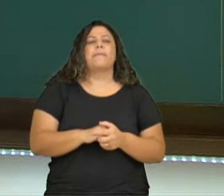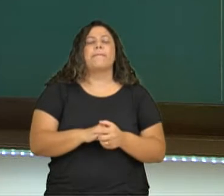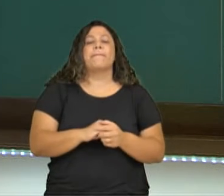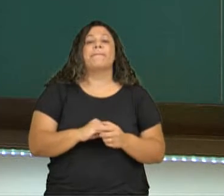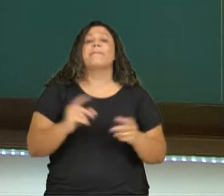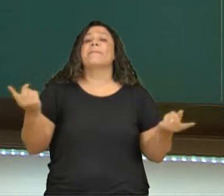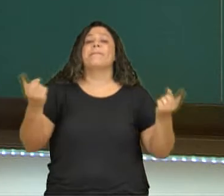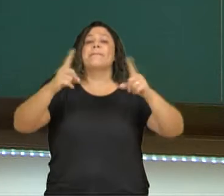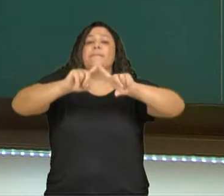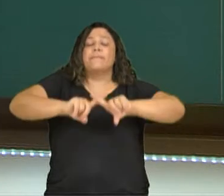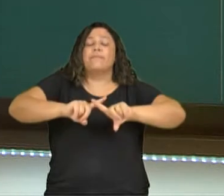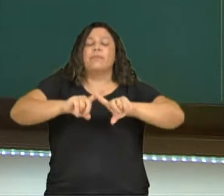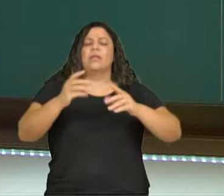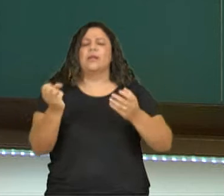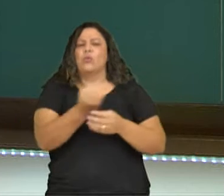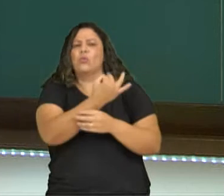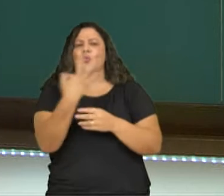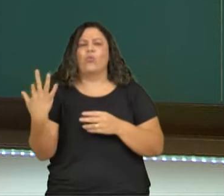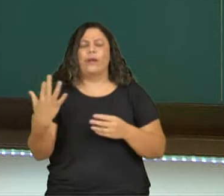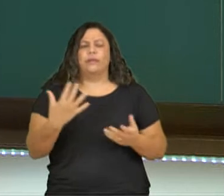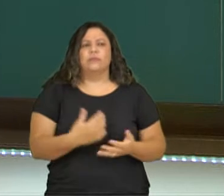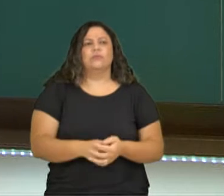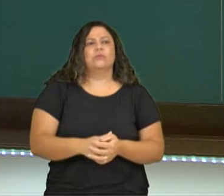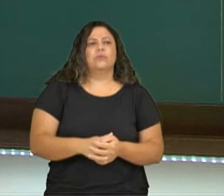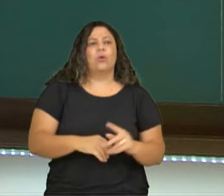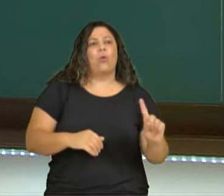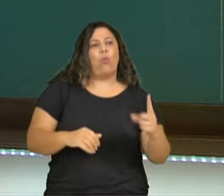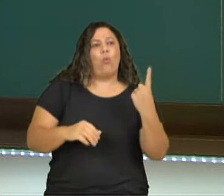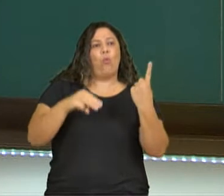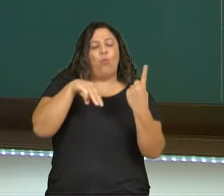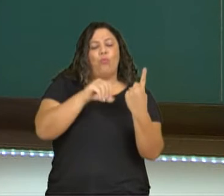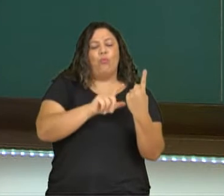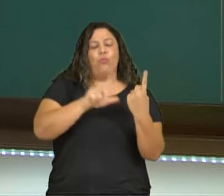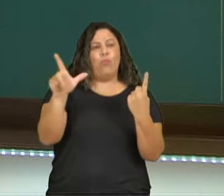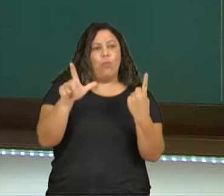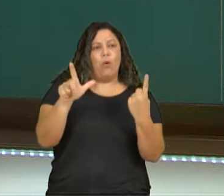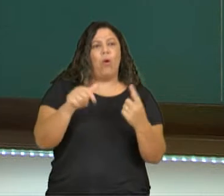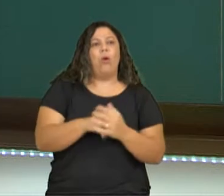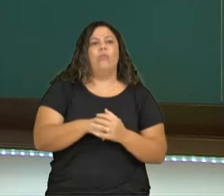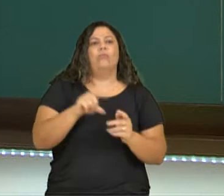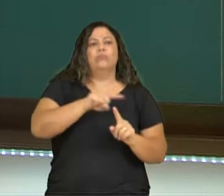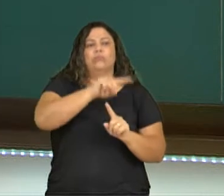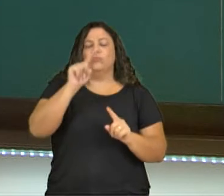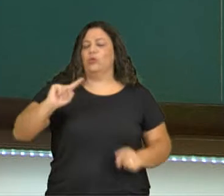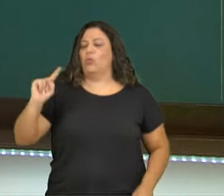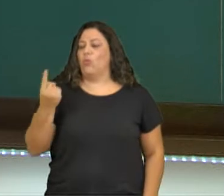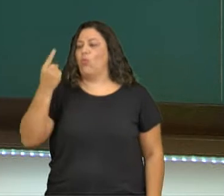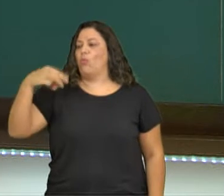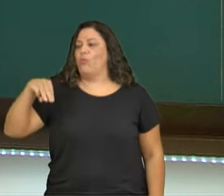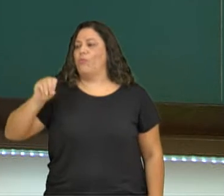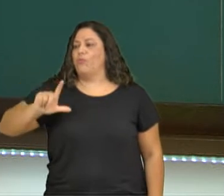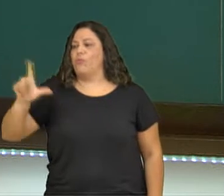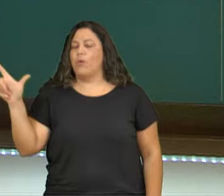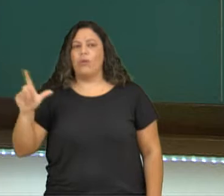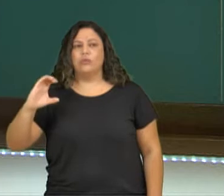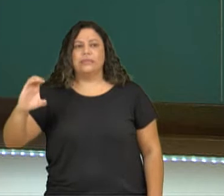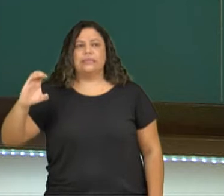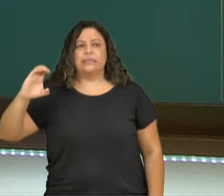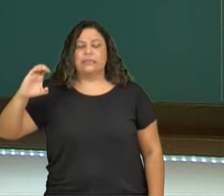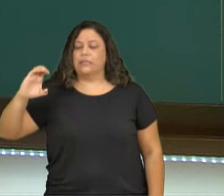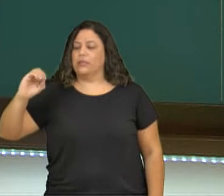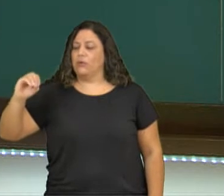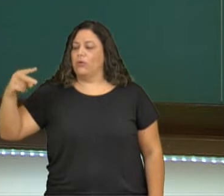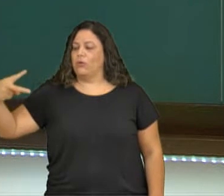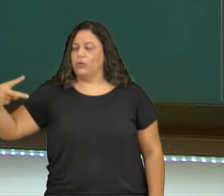em mol entre eles. Então, eu tenho 1 mol de carbono, grafite, produziram 1 mol de CO2.